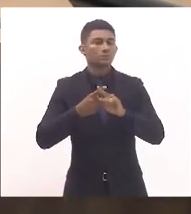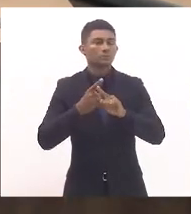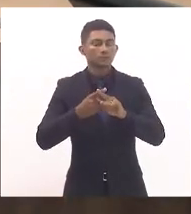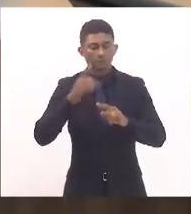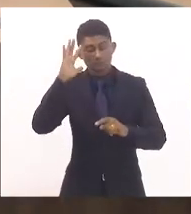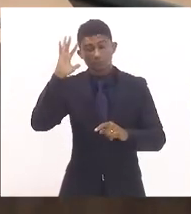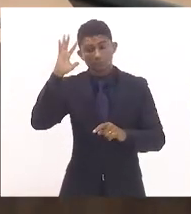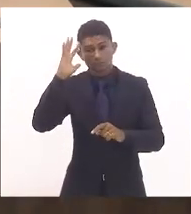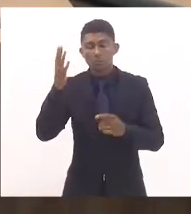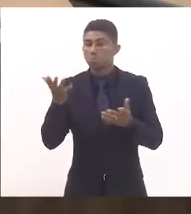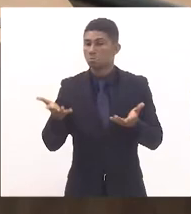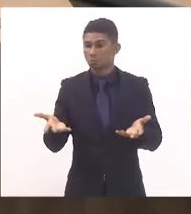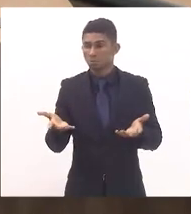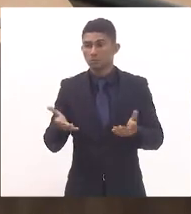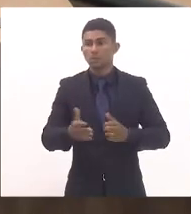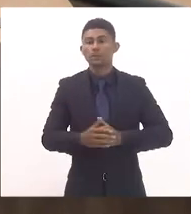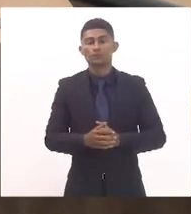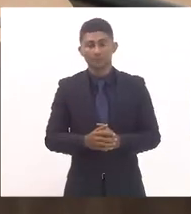ampliação